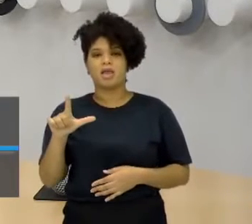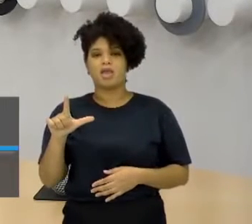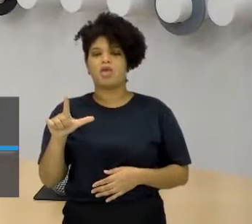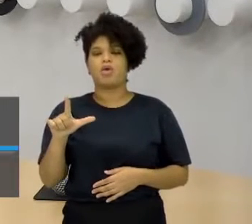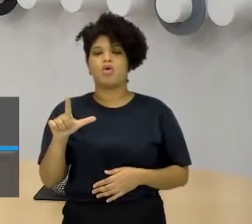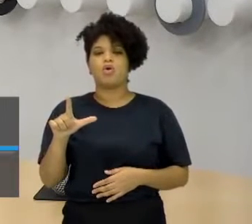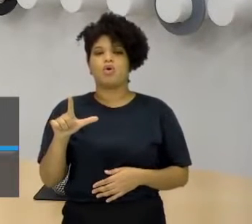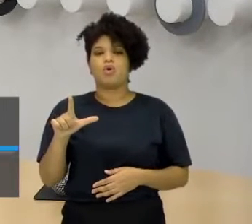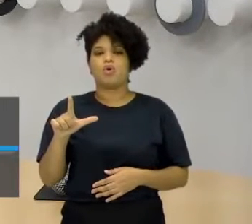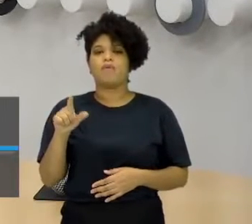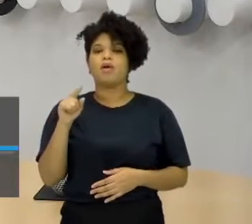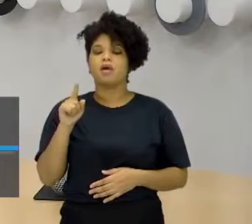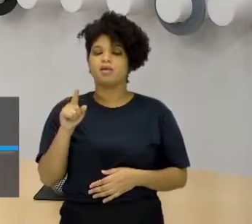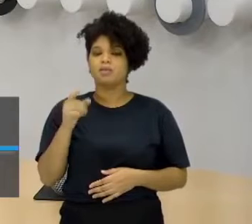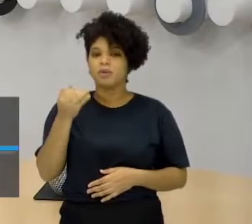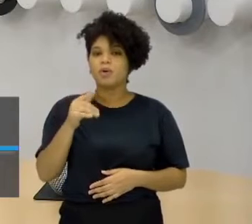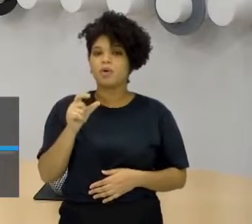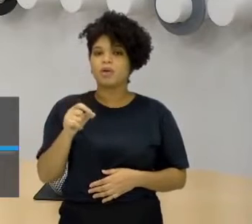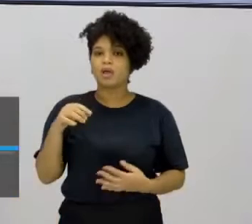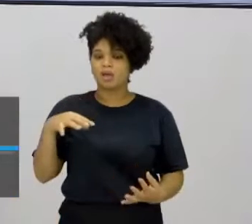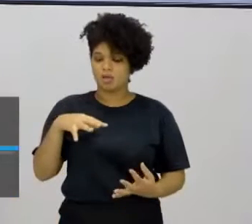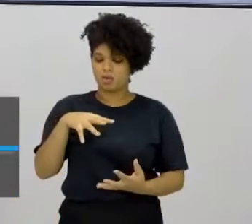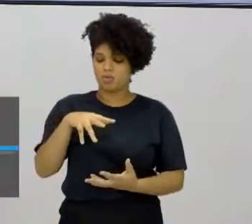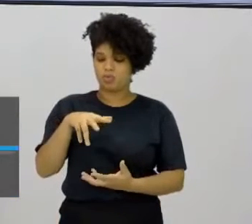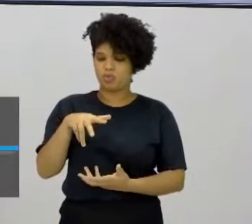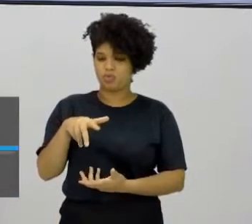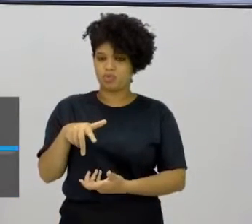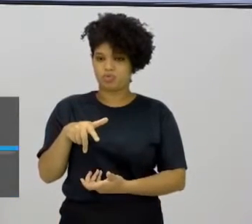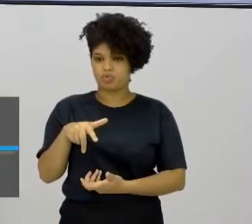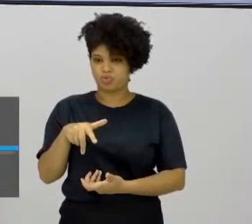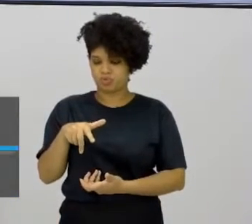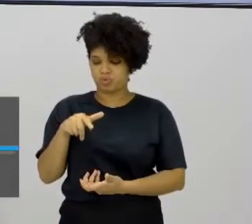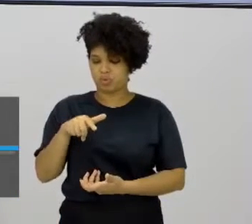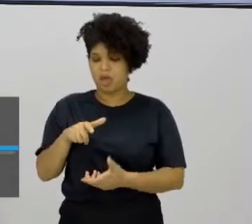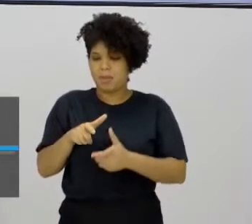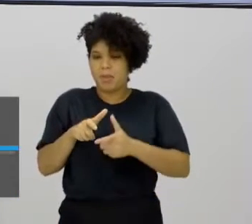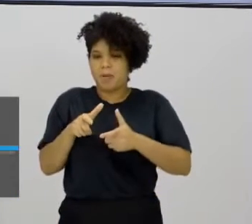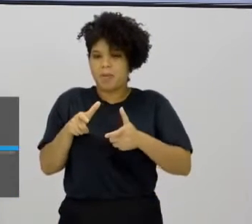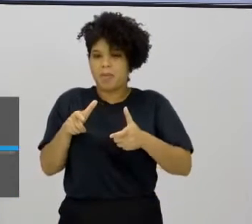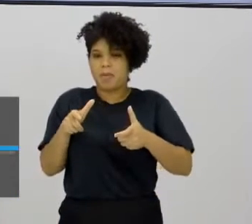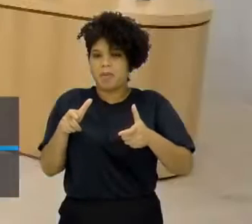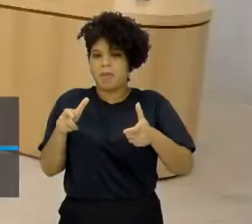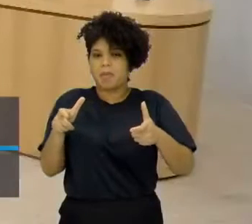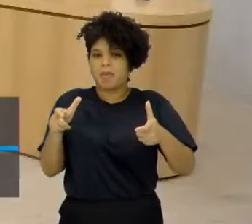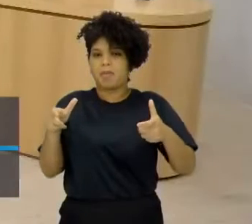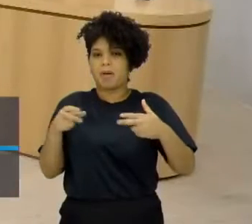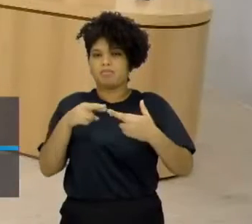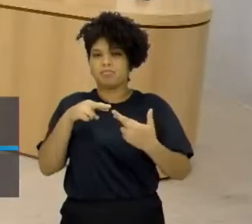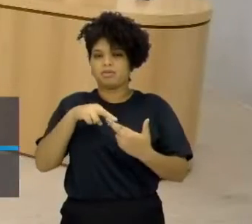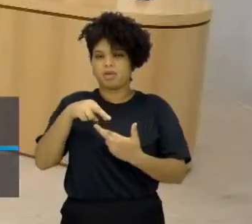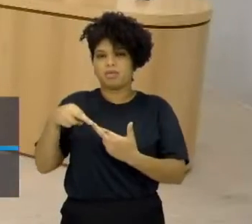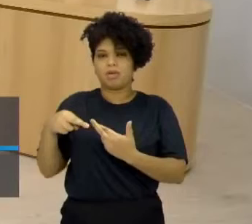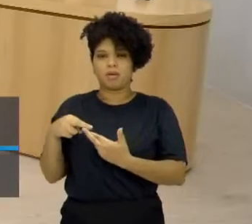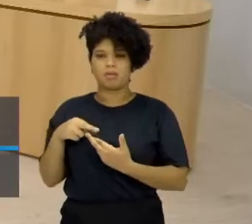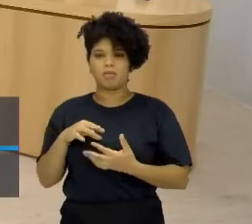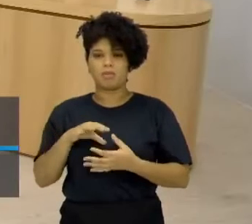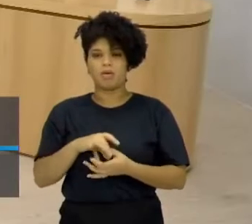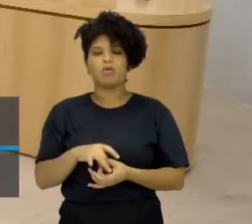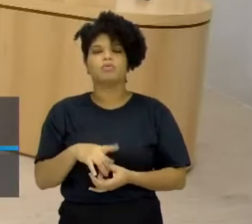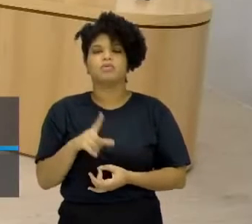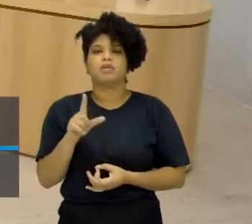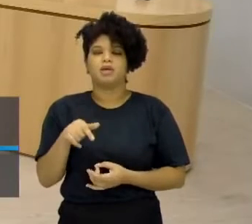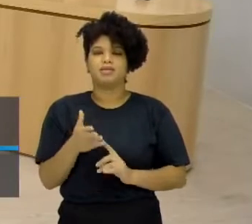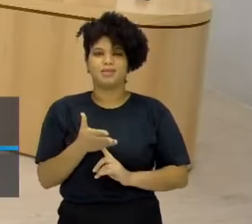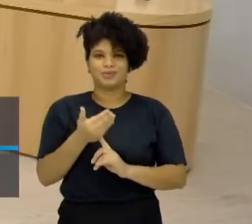o mundo da tecnologia. Isso, também tem muito a ver com a tecnologia, né? A gente acaba, né? Das redes, né? Assemelhando redes, né? Então, também,